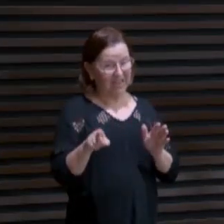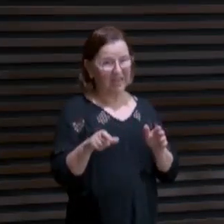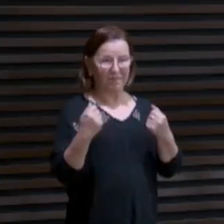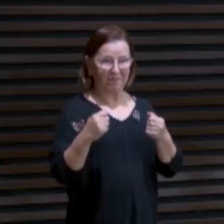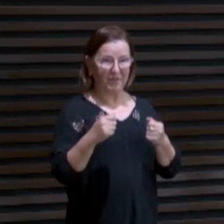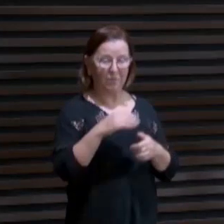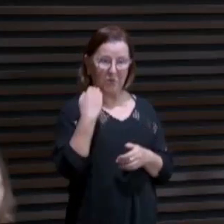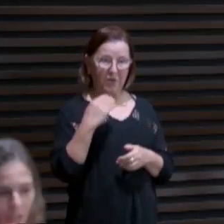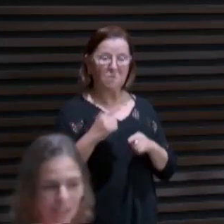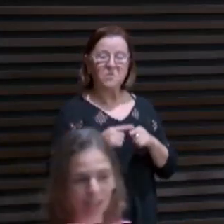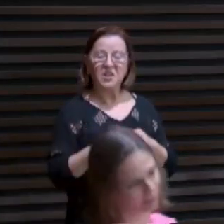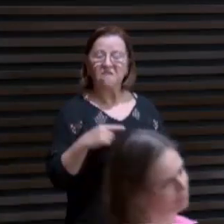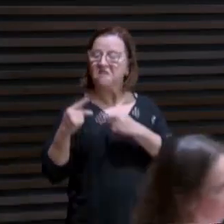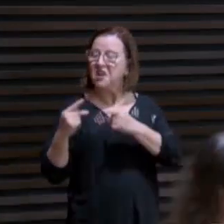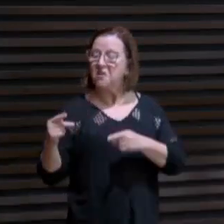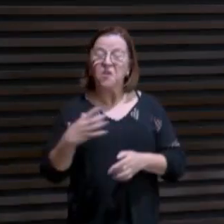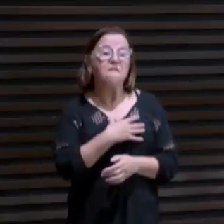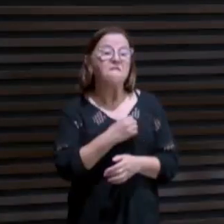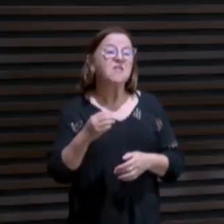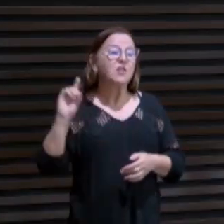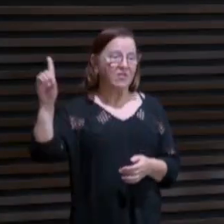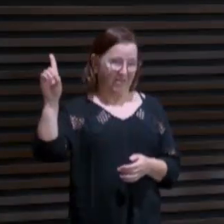fez filho de Deus."